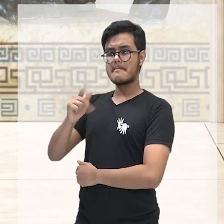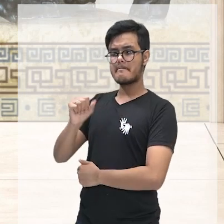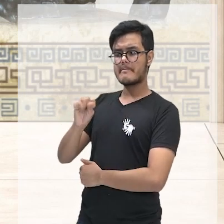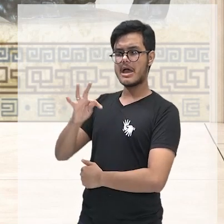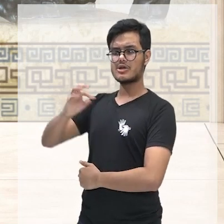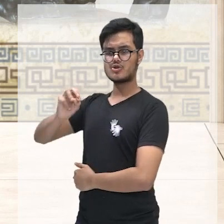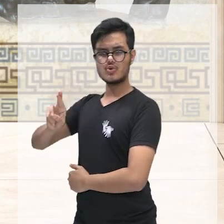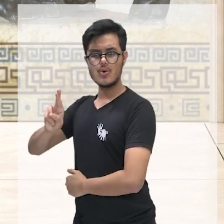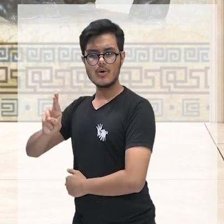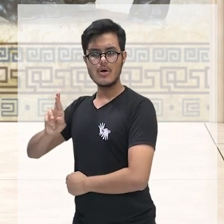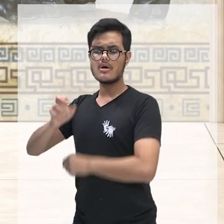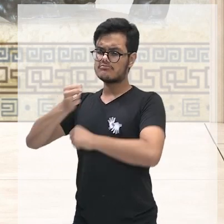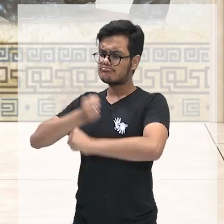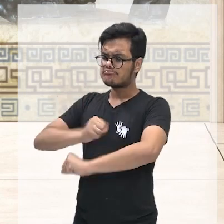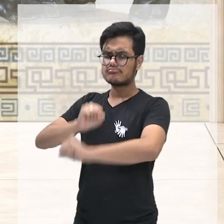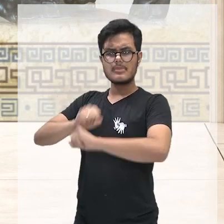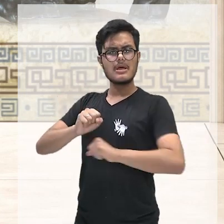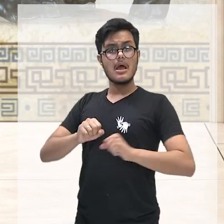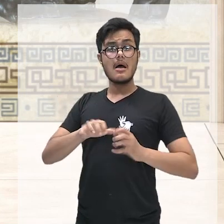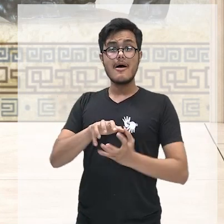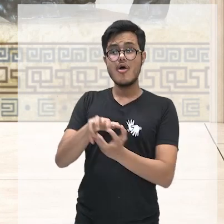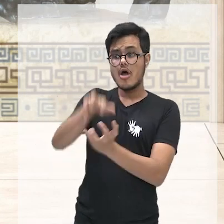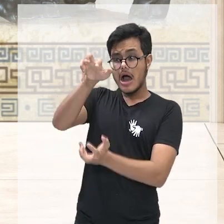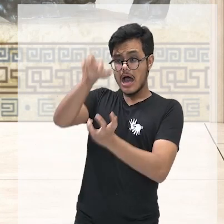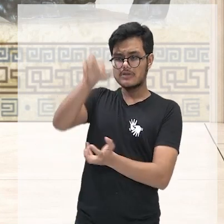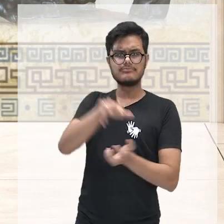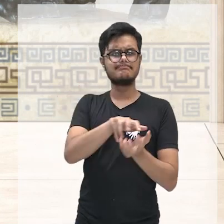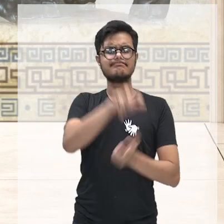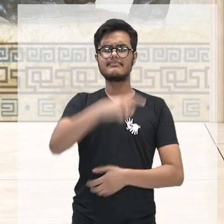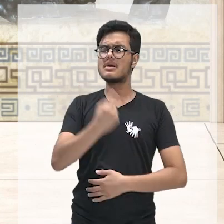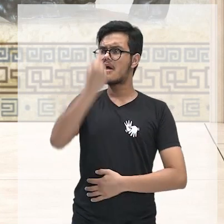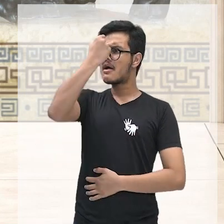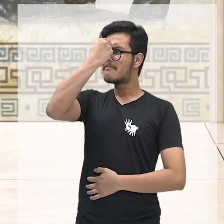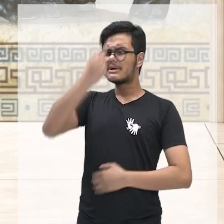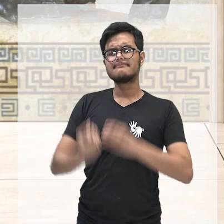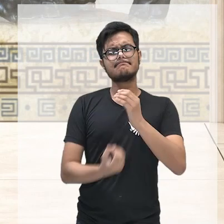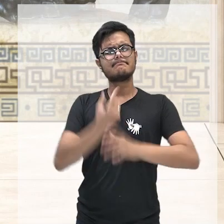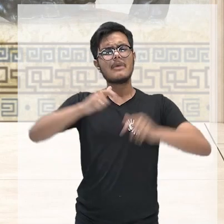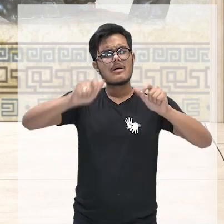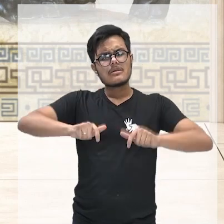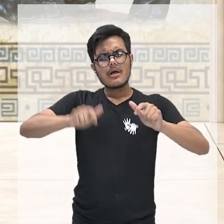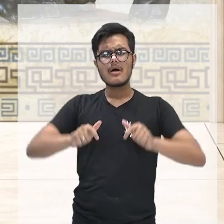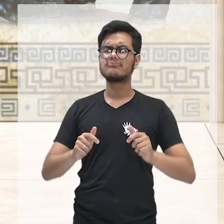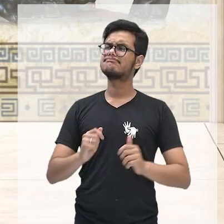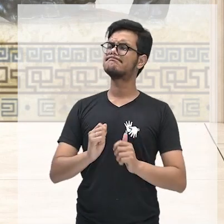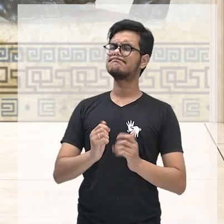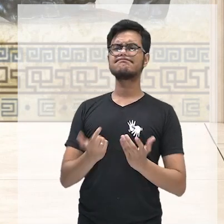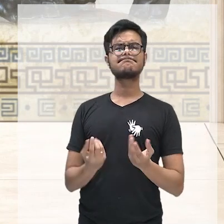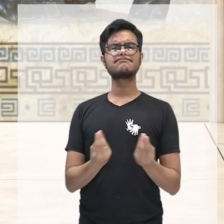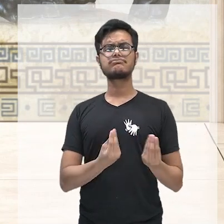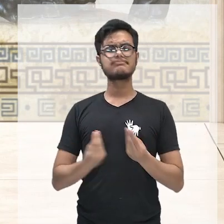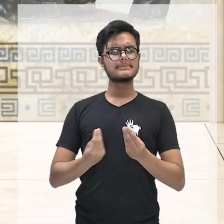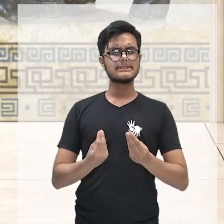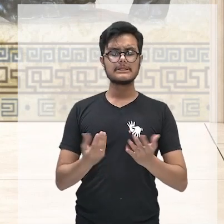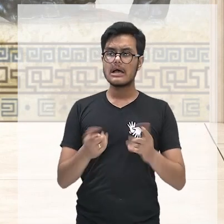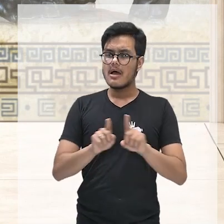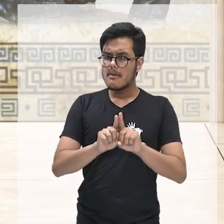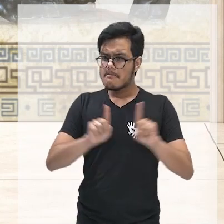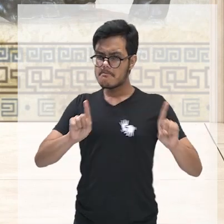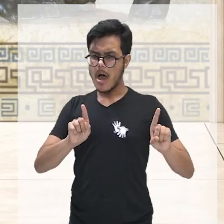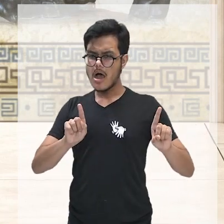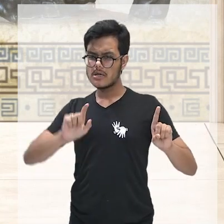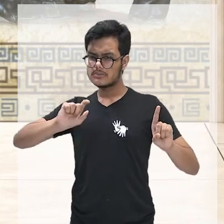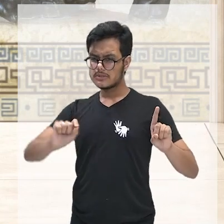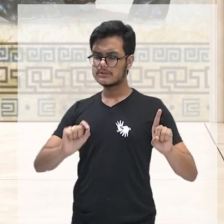tibre cresceram né e decidiram fundar uma cidade bom mas dentro